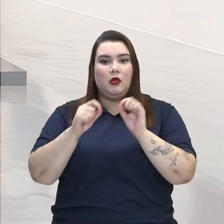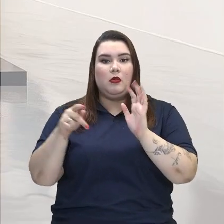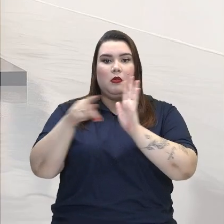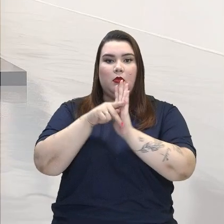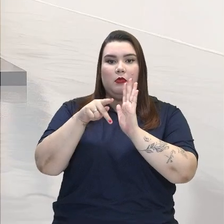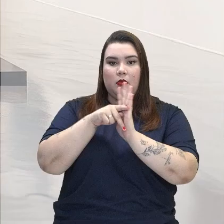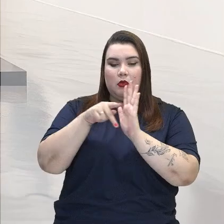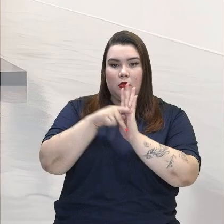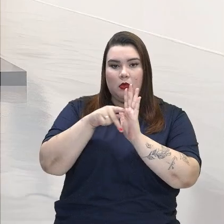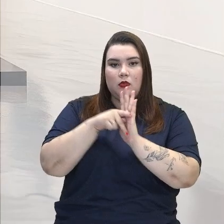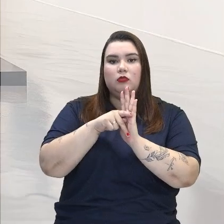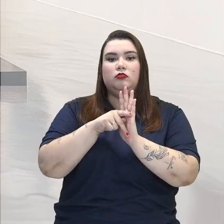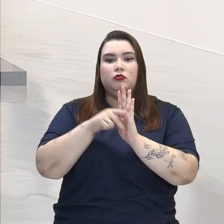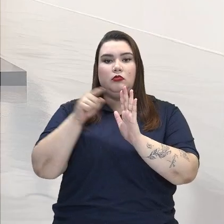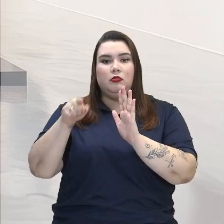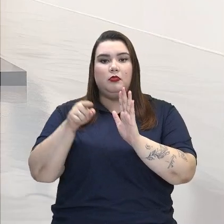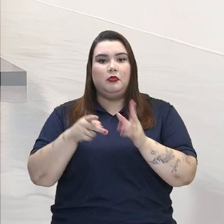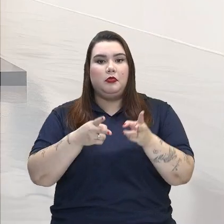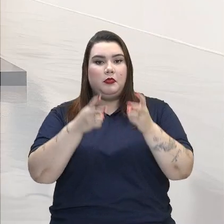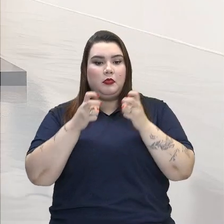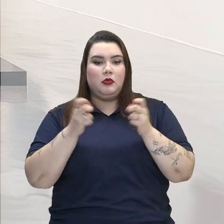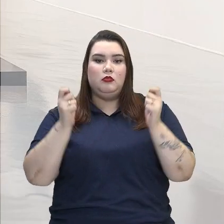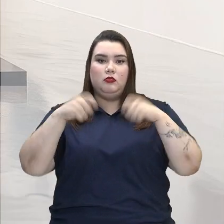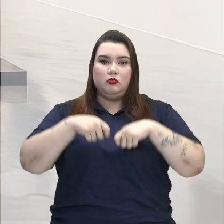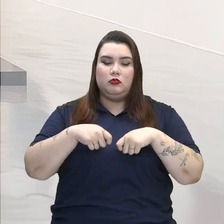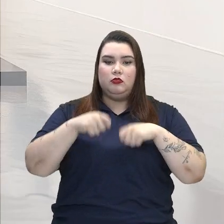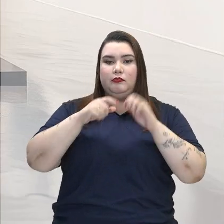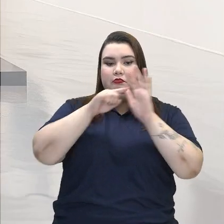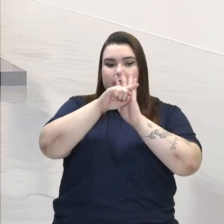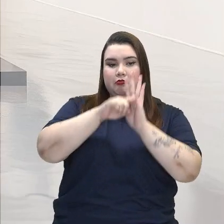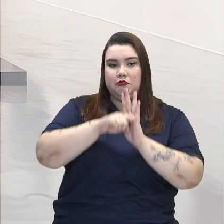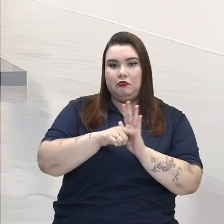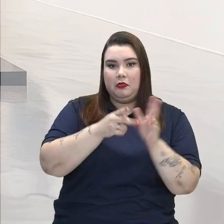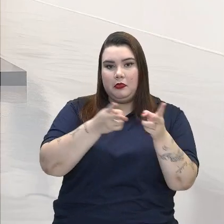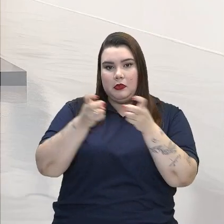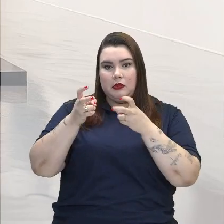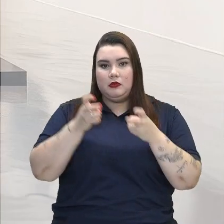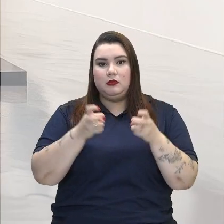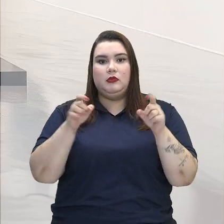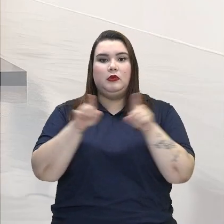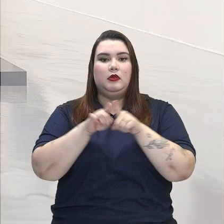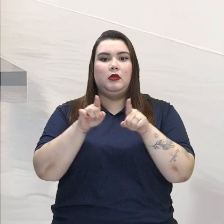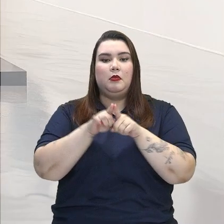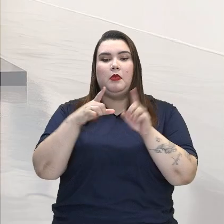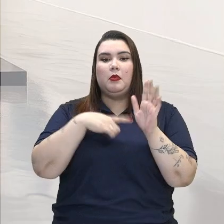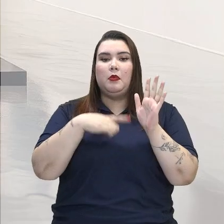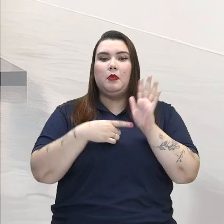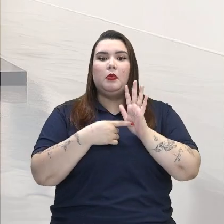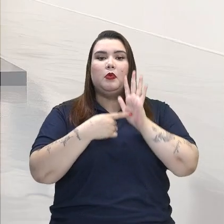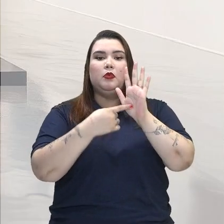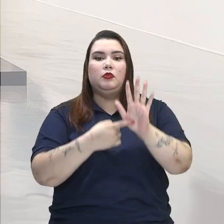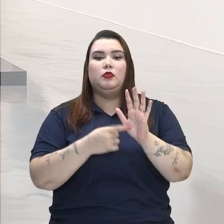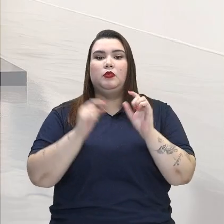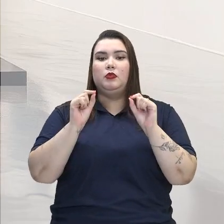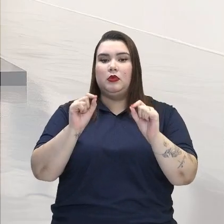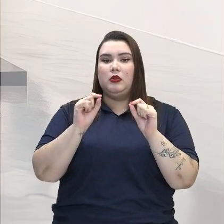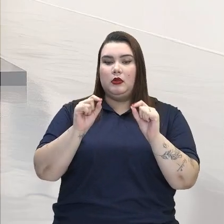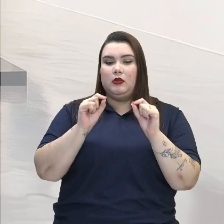as ervilhas que permitiram que ele fizesse essas observações e assim, né, trouxesse para a gente